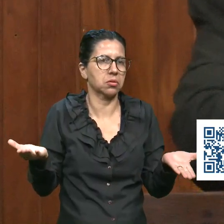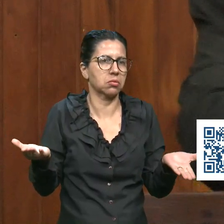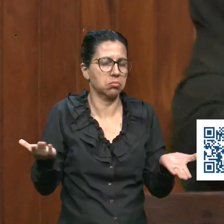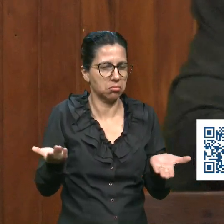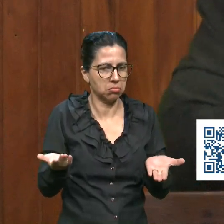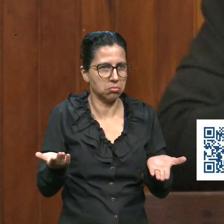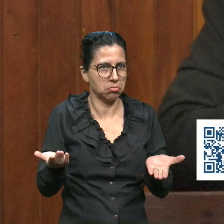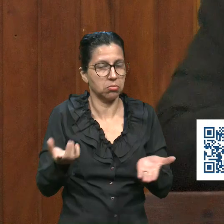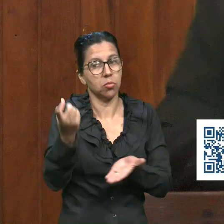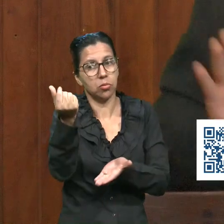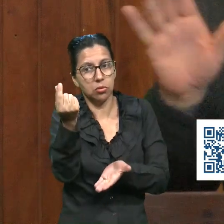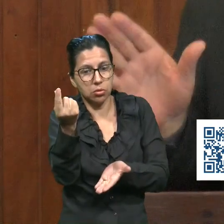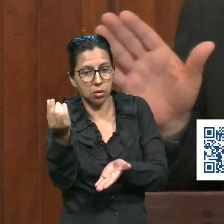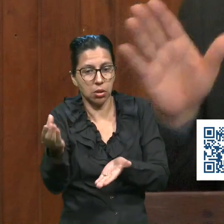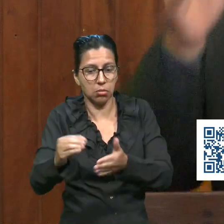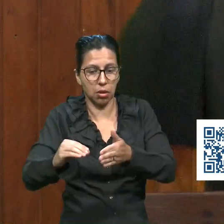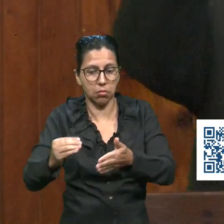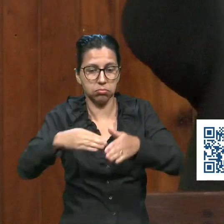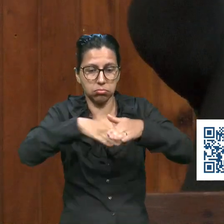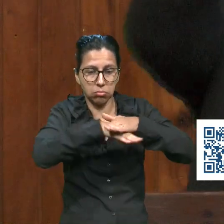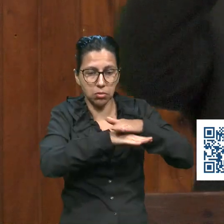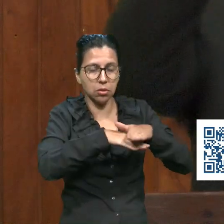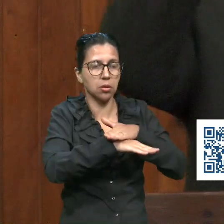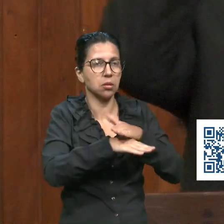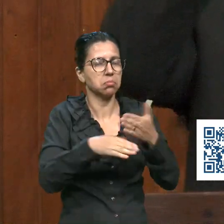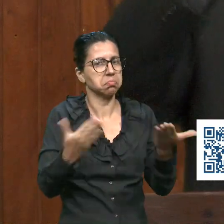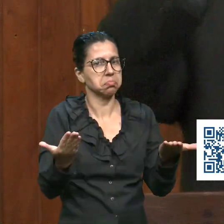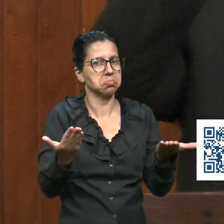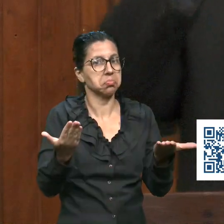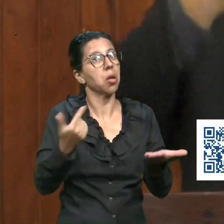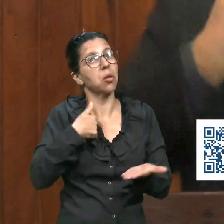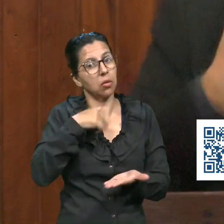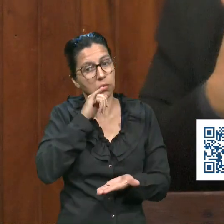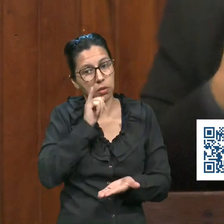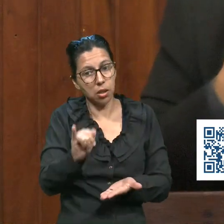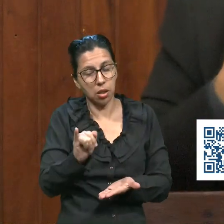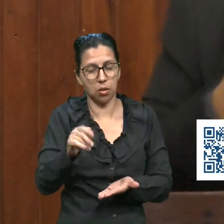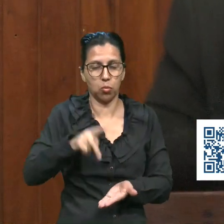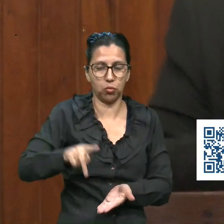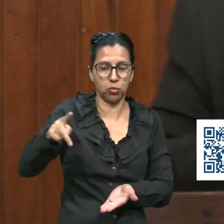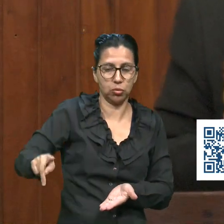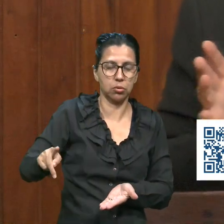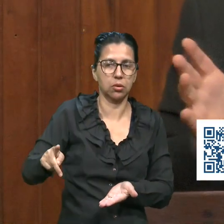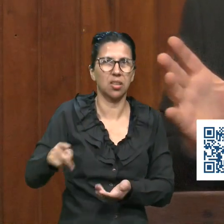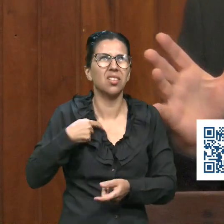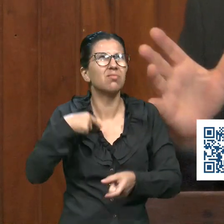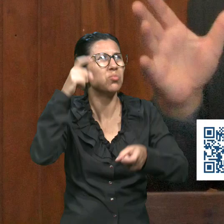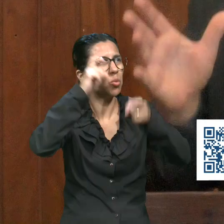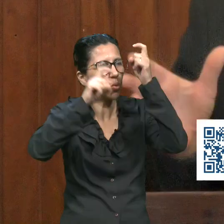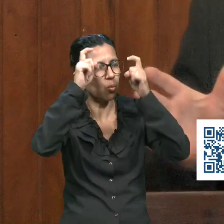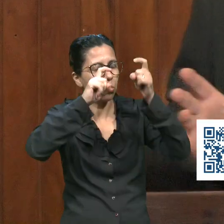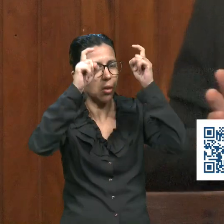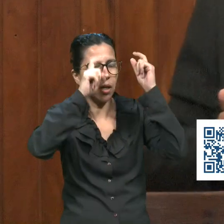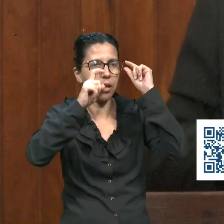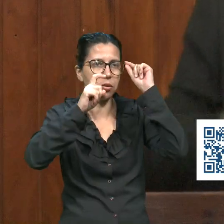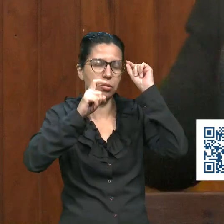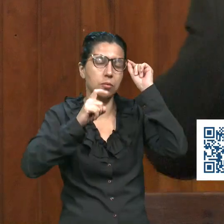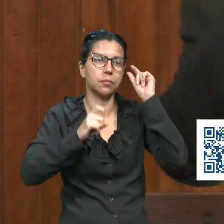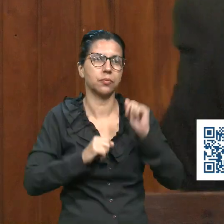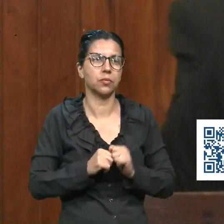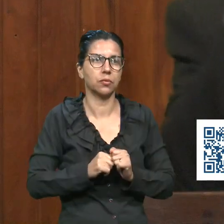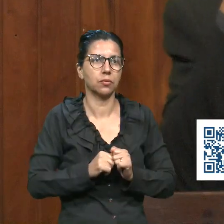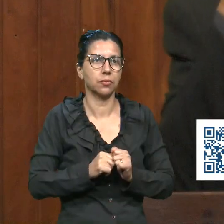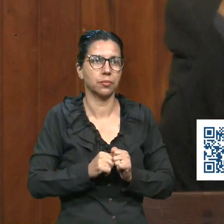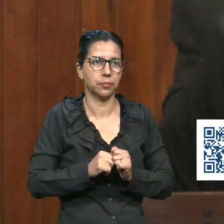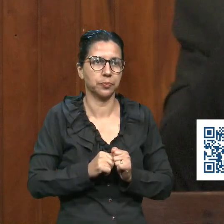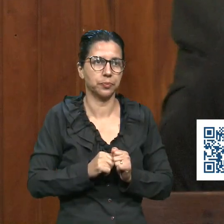reservar um recurso para esse fim. Mas, enfim, e eu falava para o professor Herber, professor Herber, eu estou preocupado desse pessoal, é só